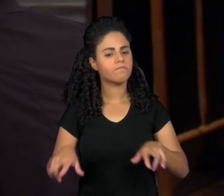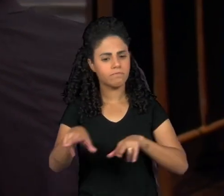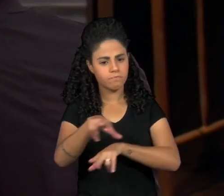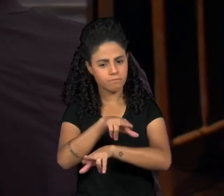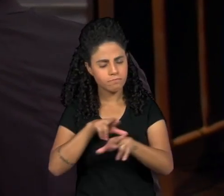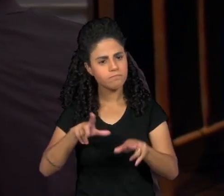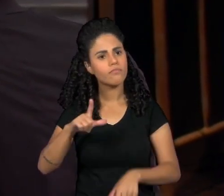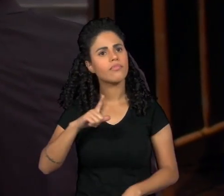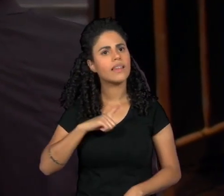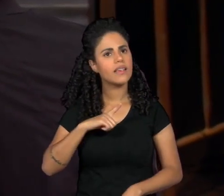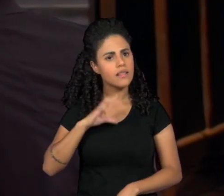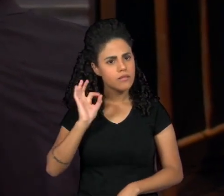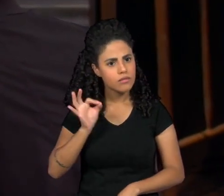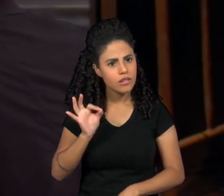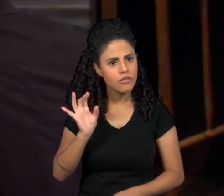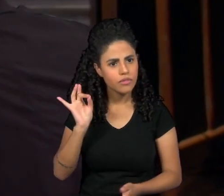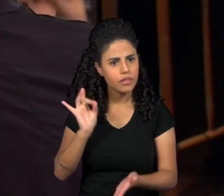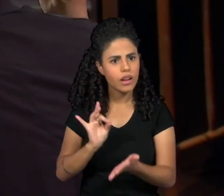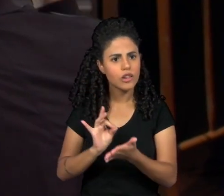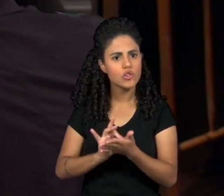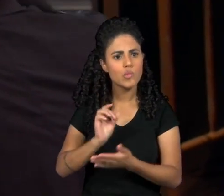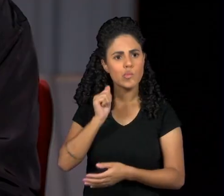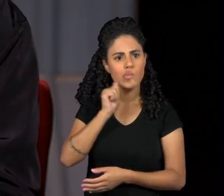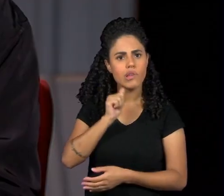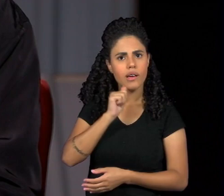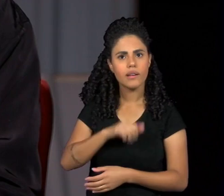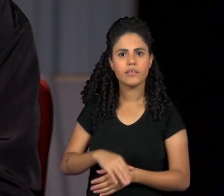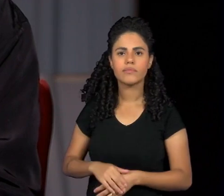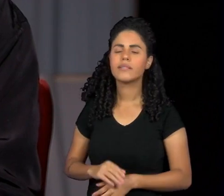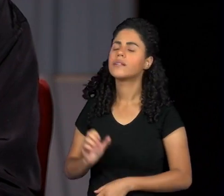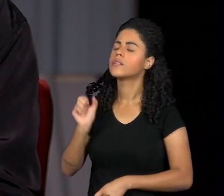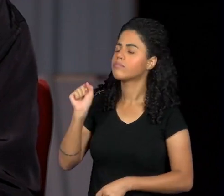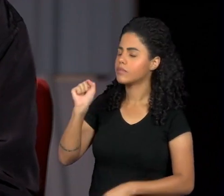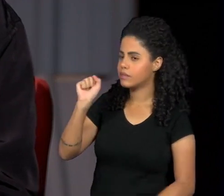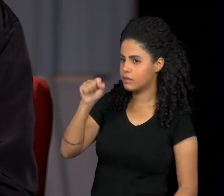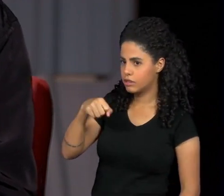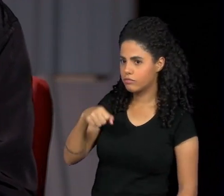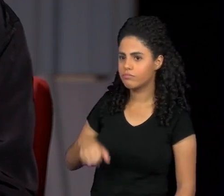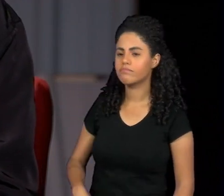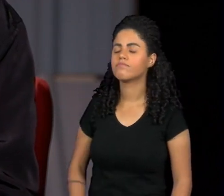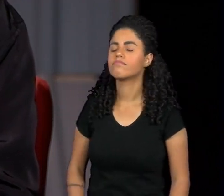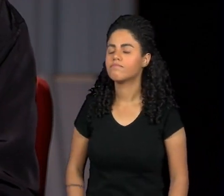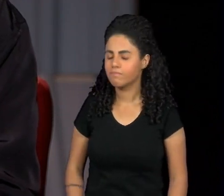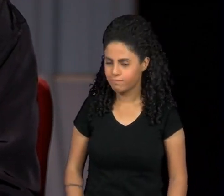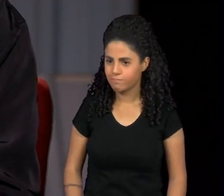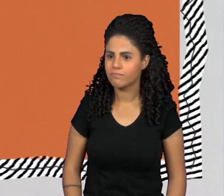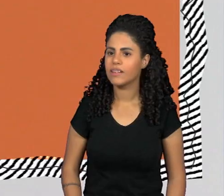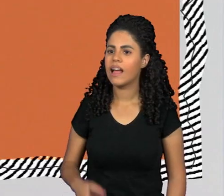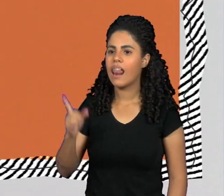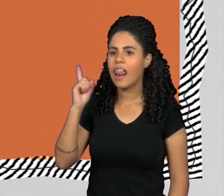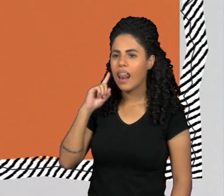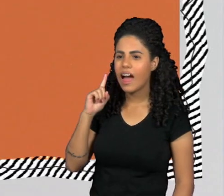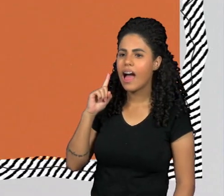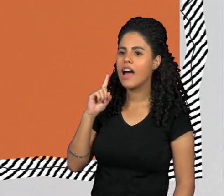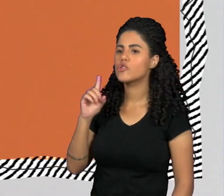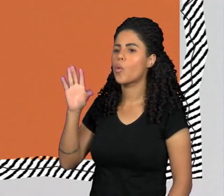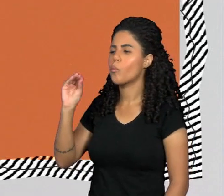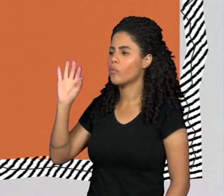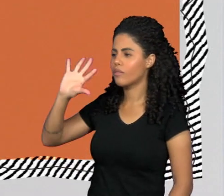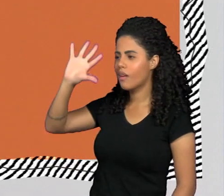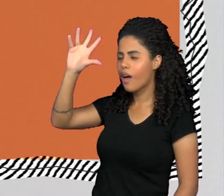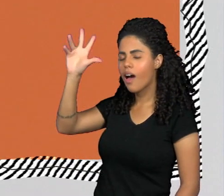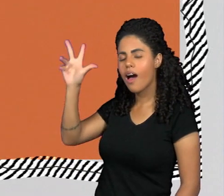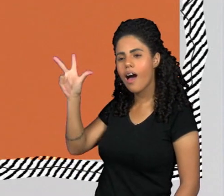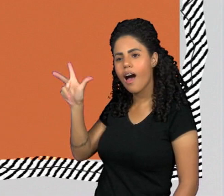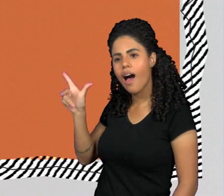literalmente, né? Rainhas, né? Sim, que transmutadas da África, das diversas nações